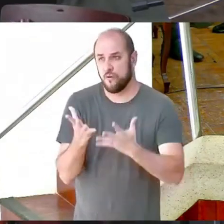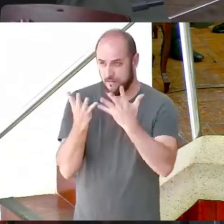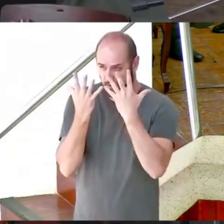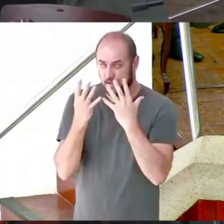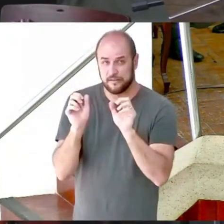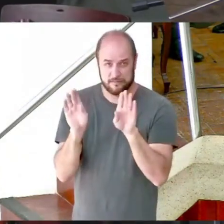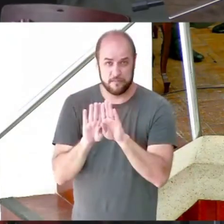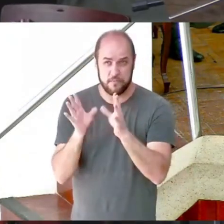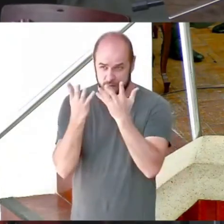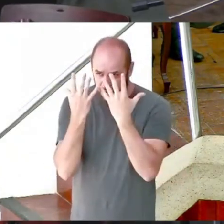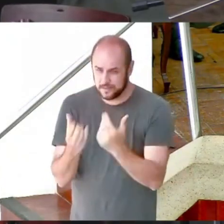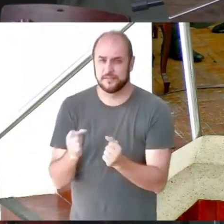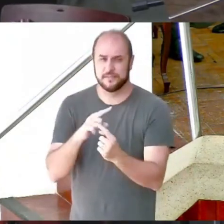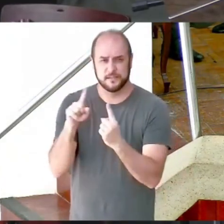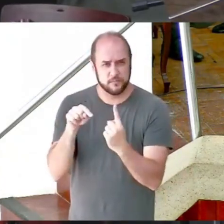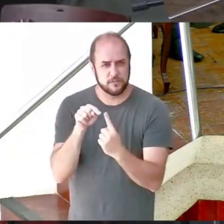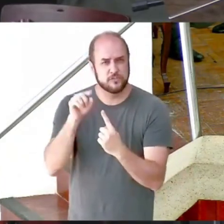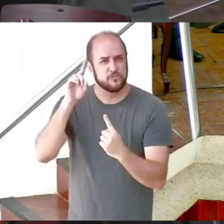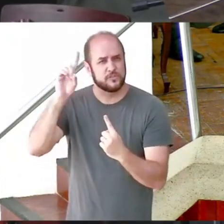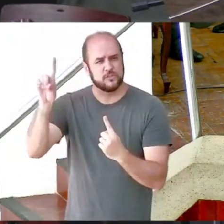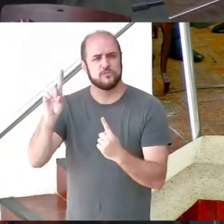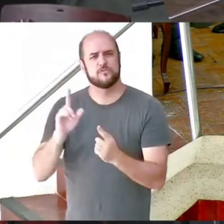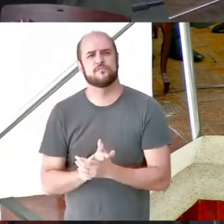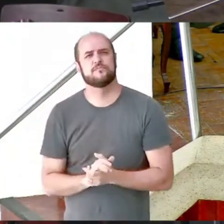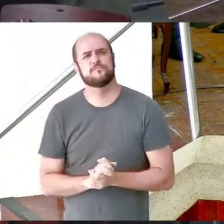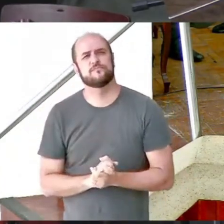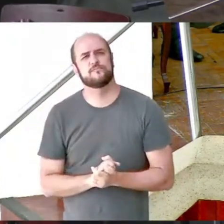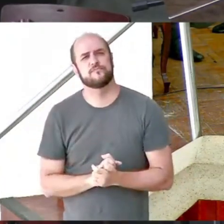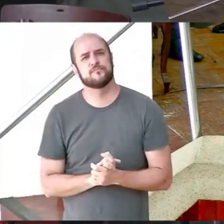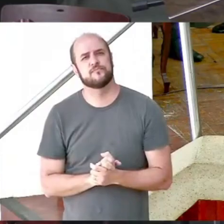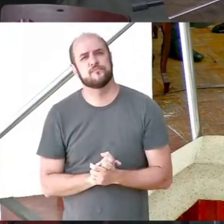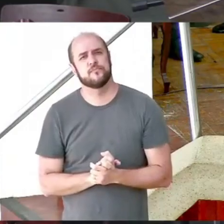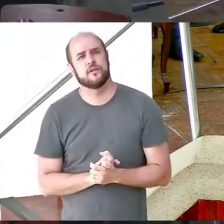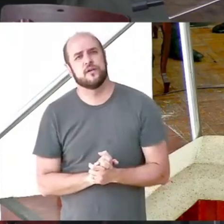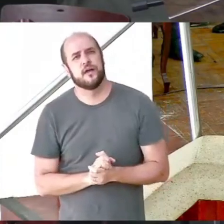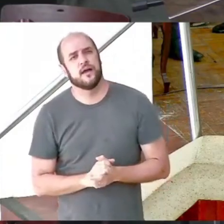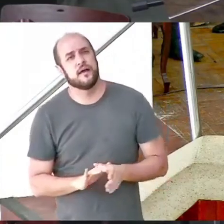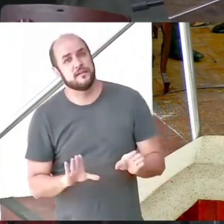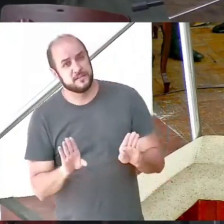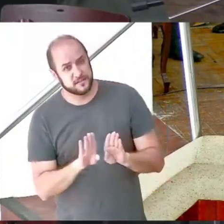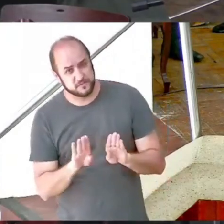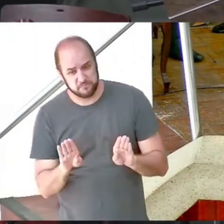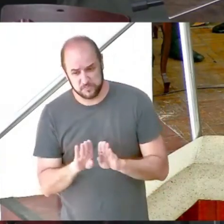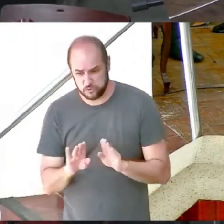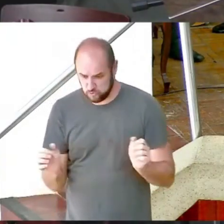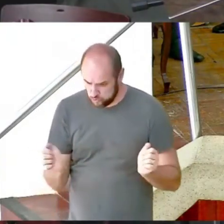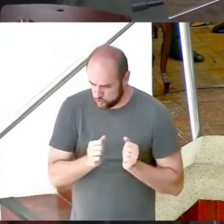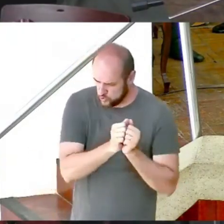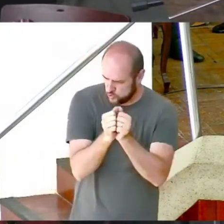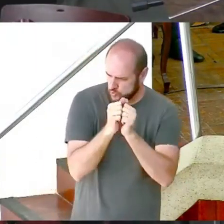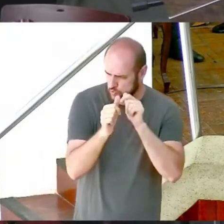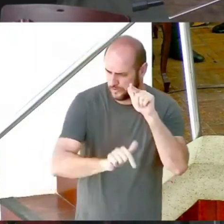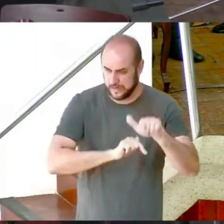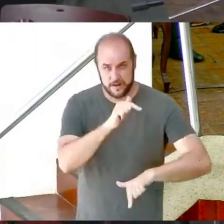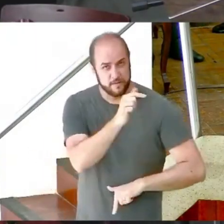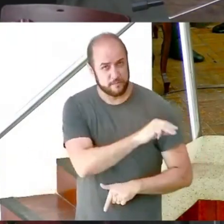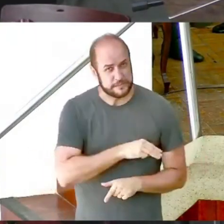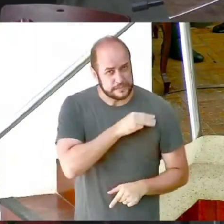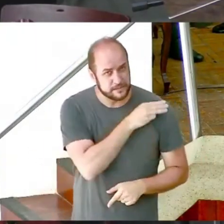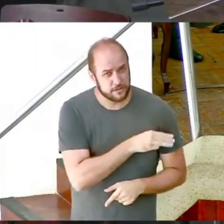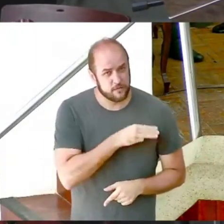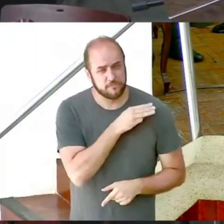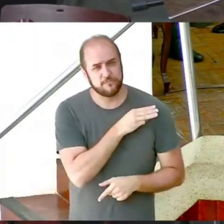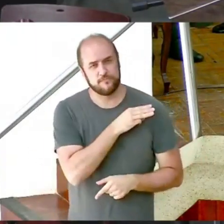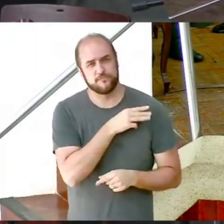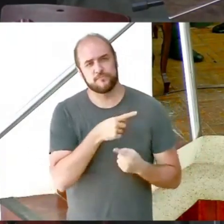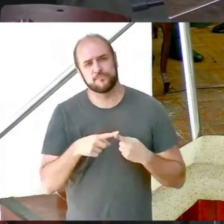dos propósitos de Deus. É não simplesmente se engajar com a obra missionária,